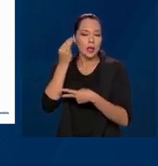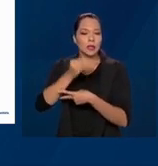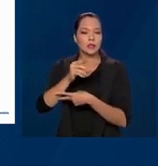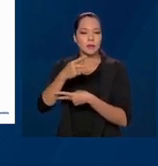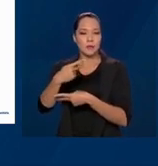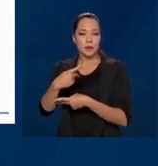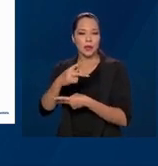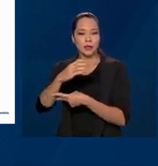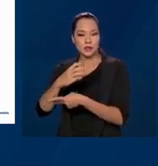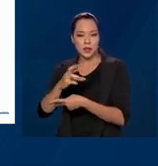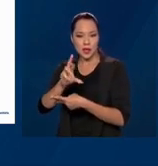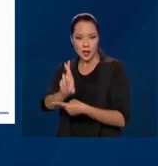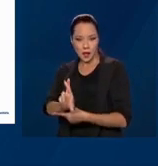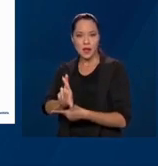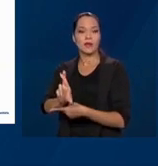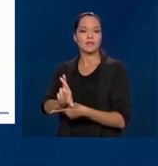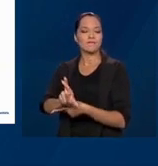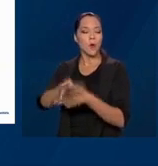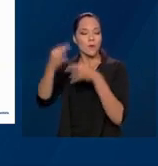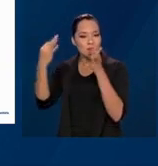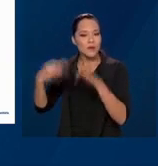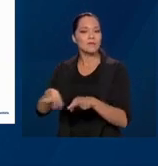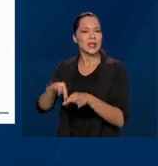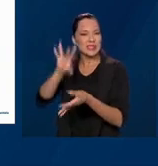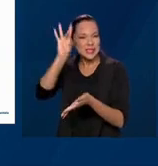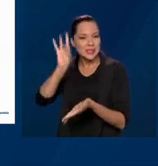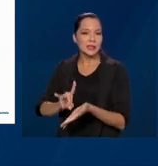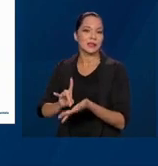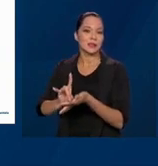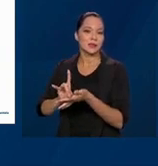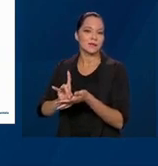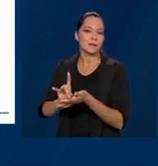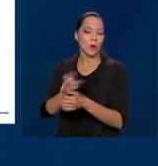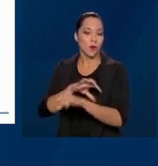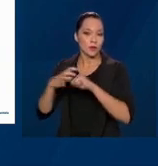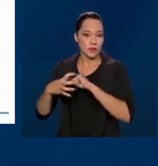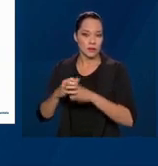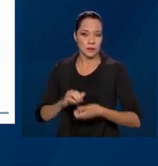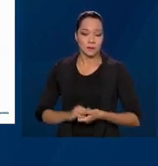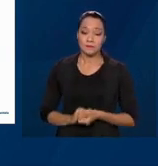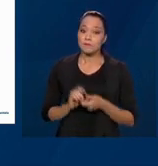e avaliação de titulação de anticorpos. Isso faz uma diferença, porque